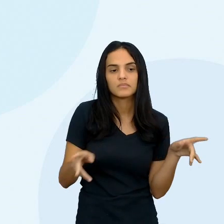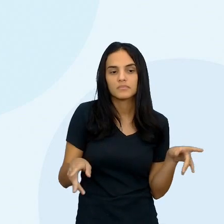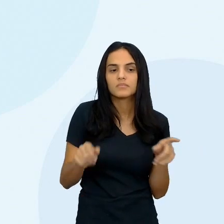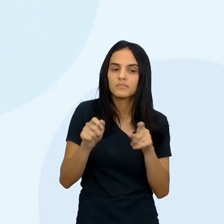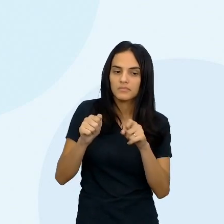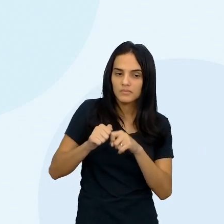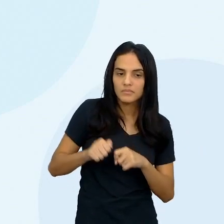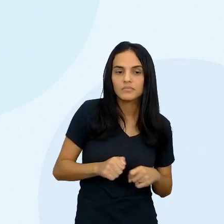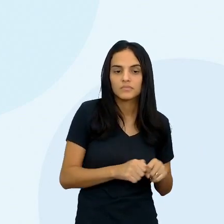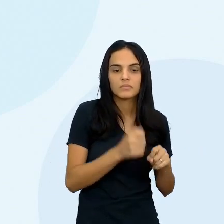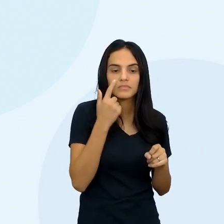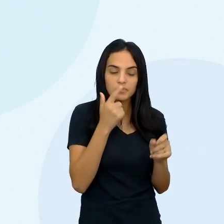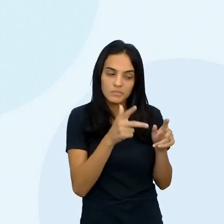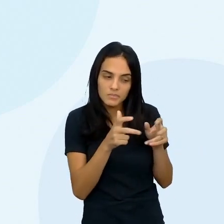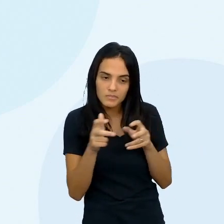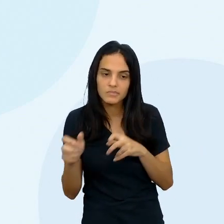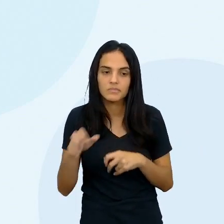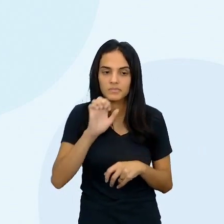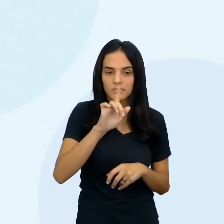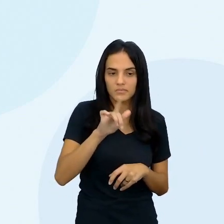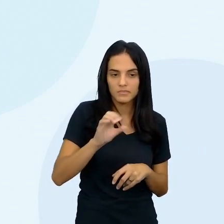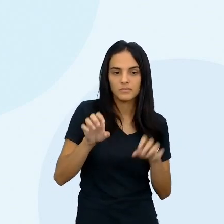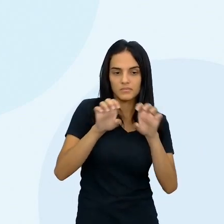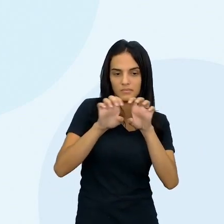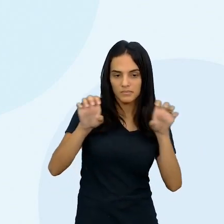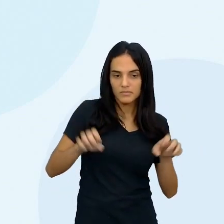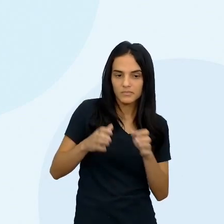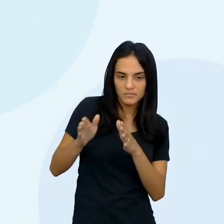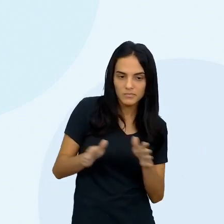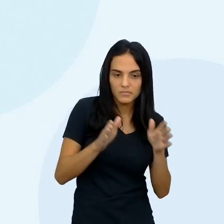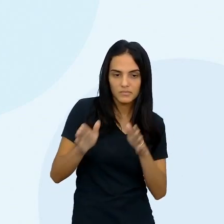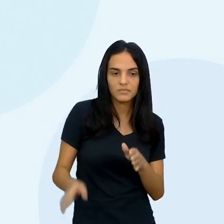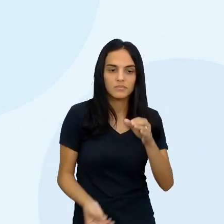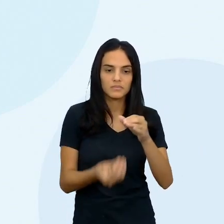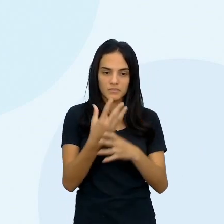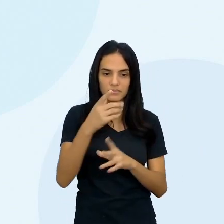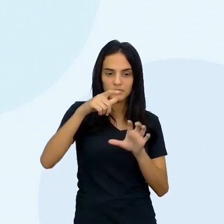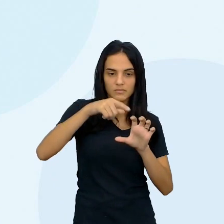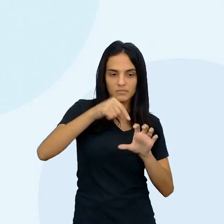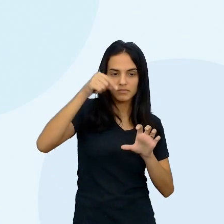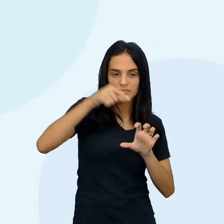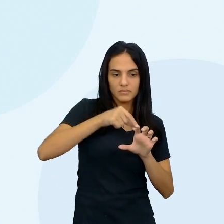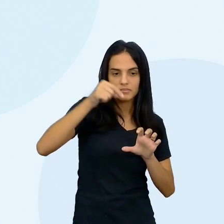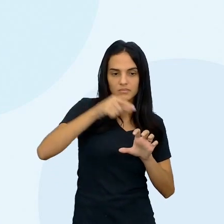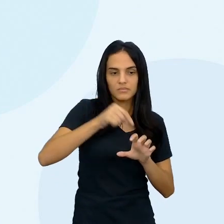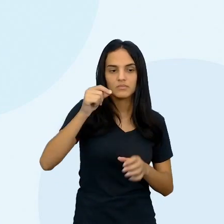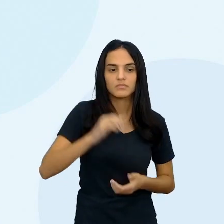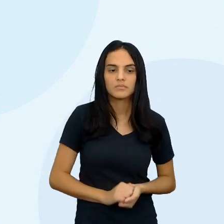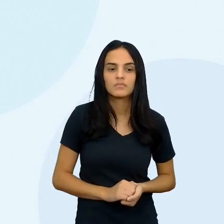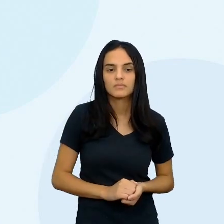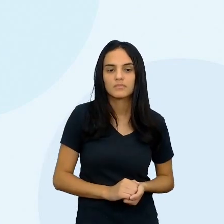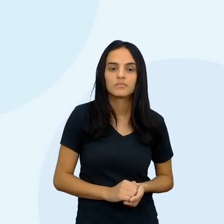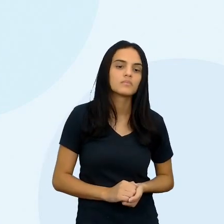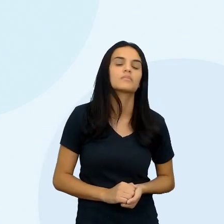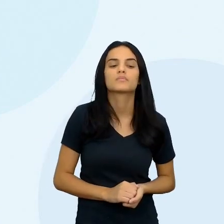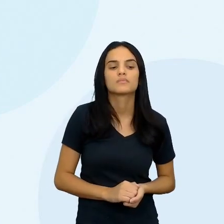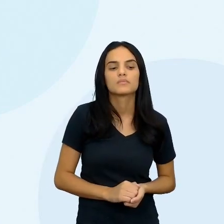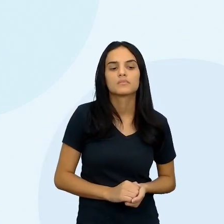realizam previsões. Eixo estruturante, processos criativos e empreendedorismo. Na eficiência